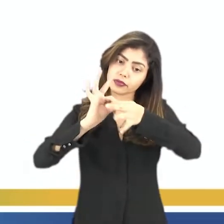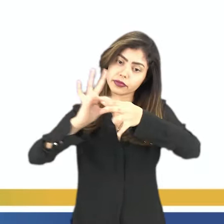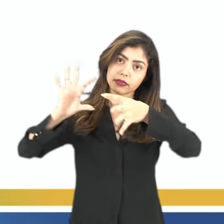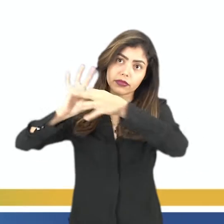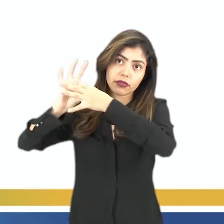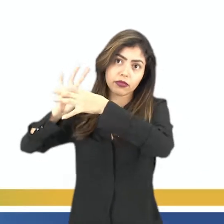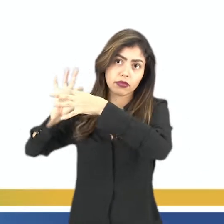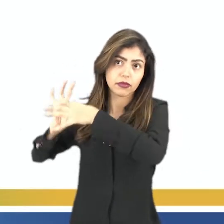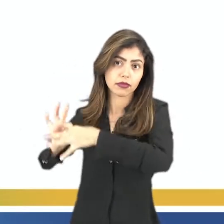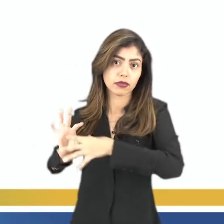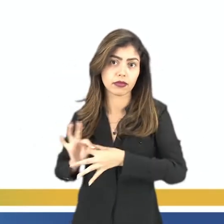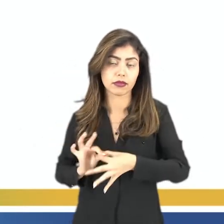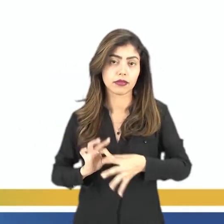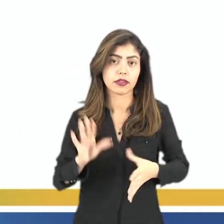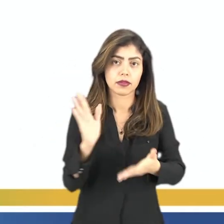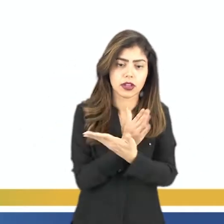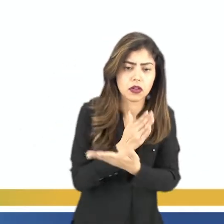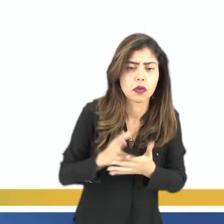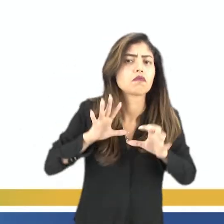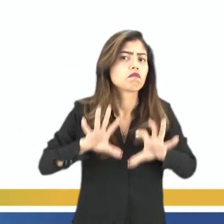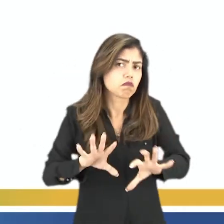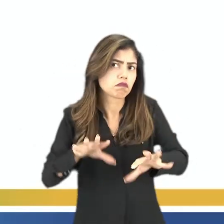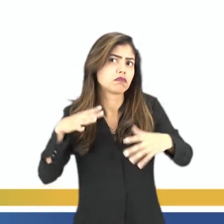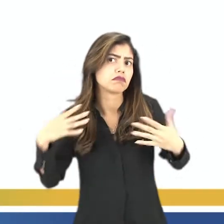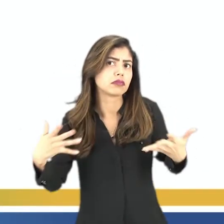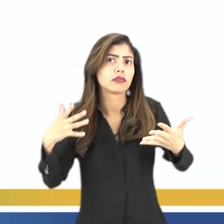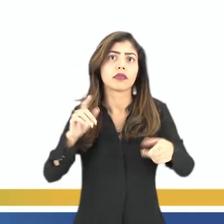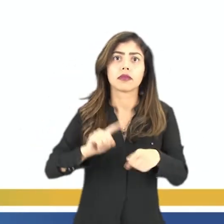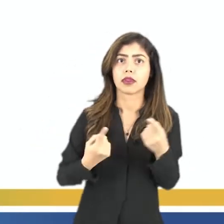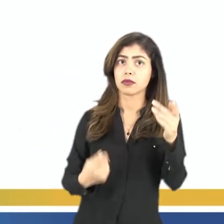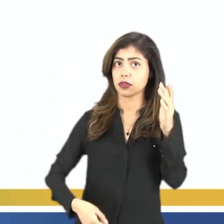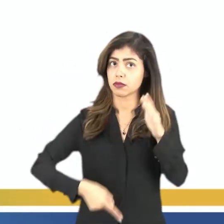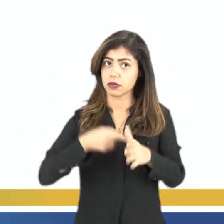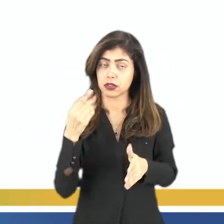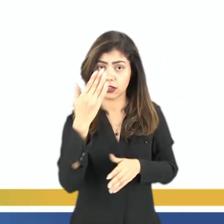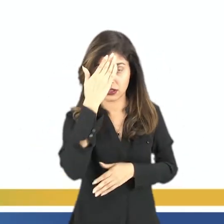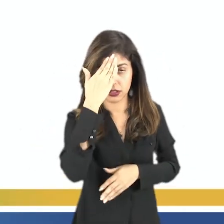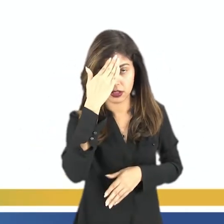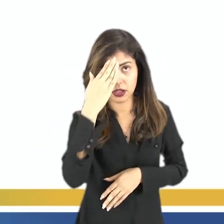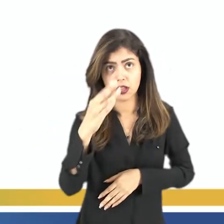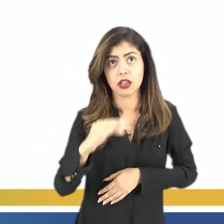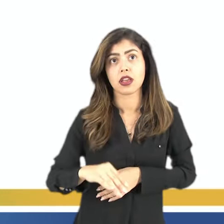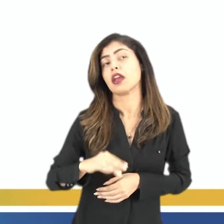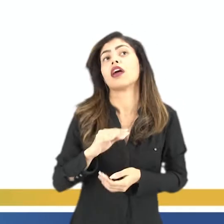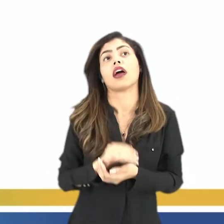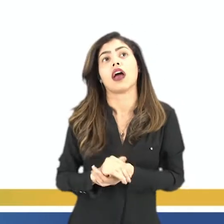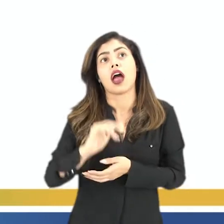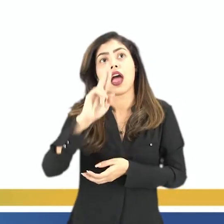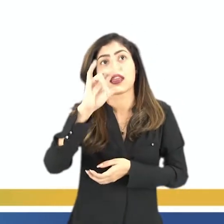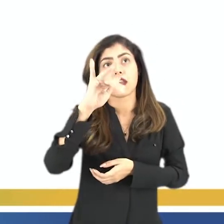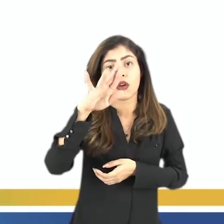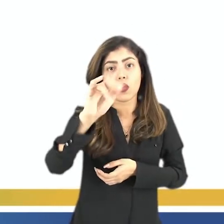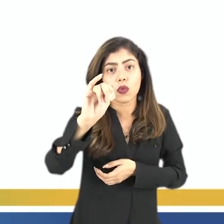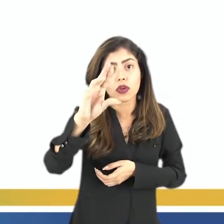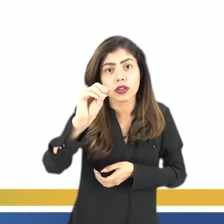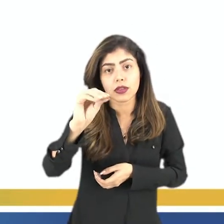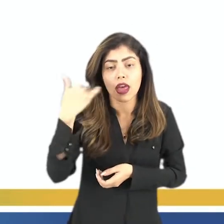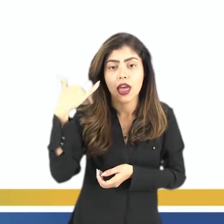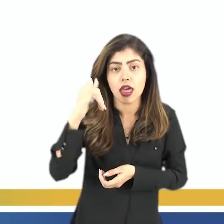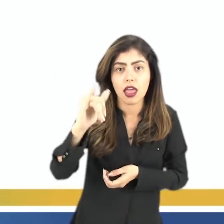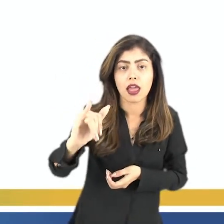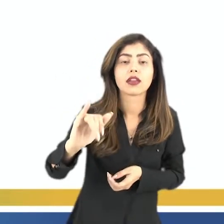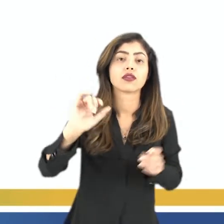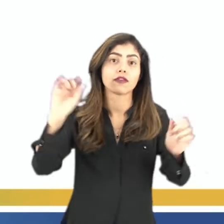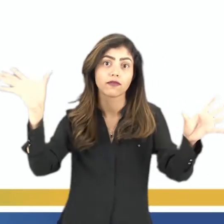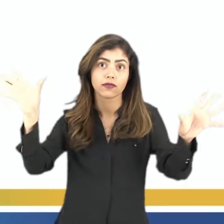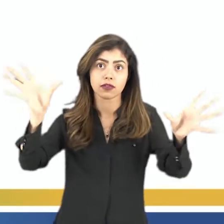ao outro para alguma finalidade. Mas o primeiro que você precisa entender é que o circuito ele é um elemento